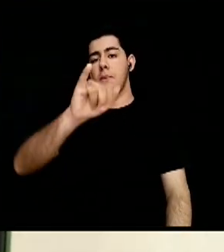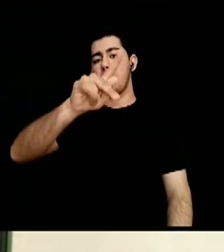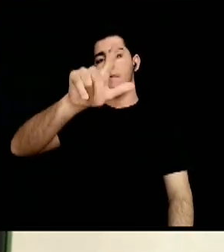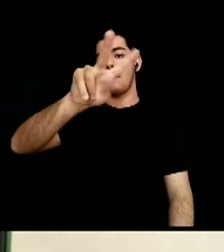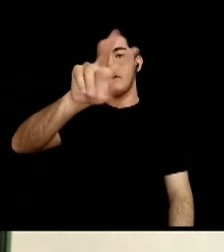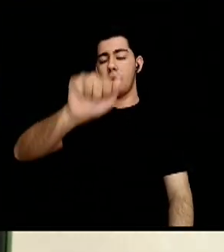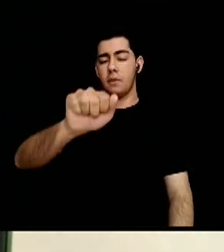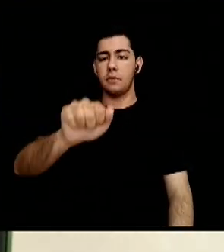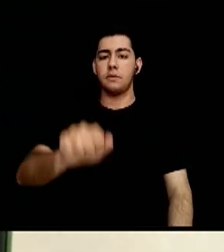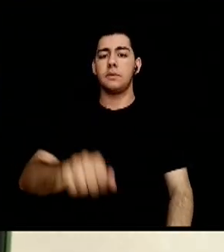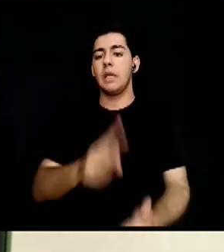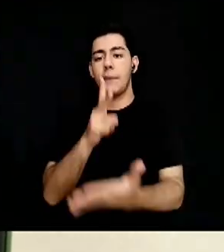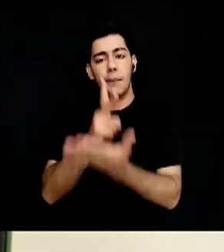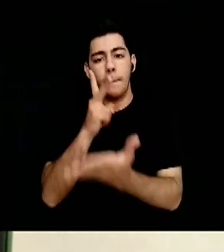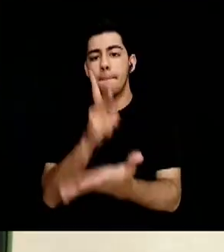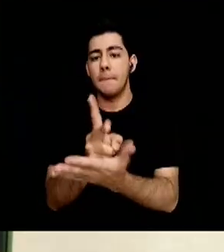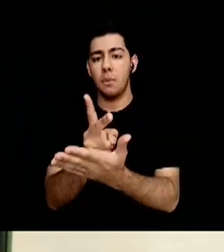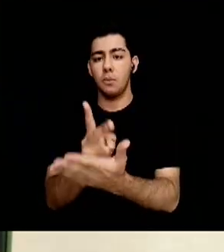efeito.